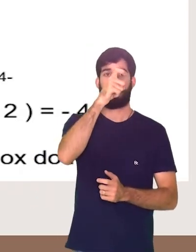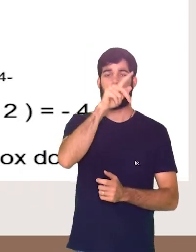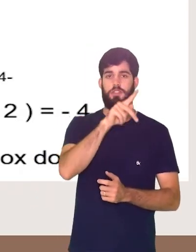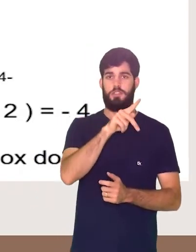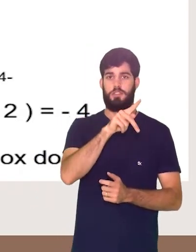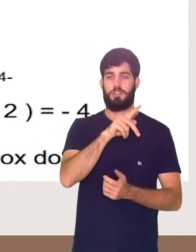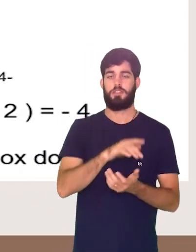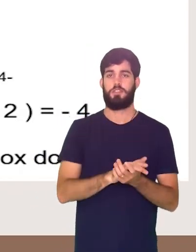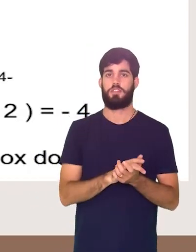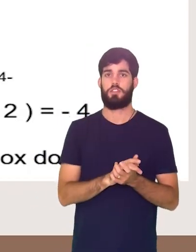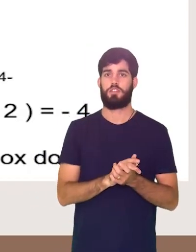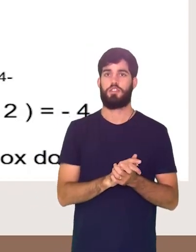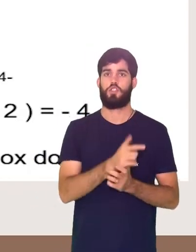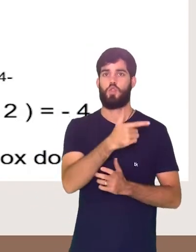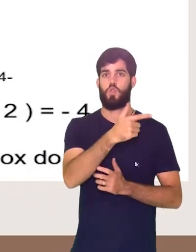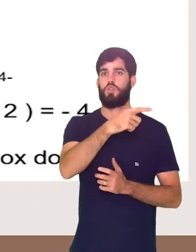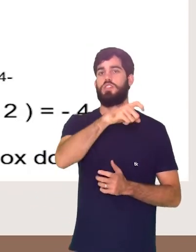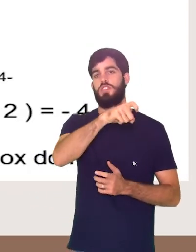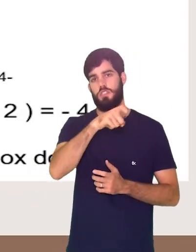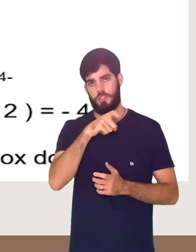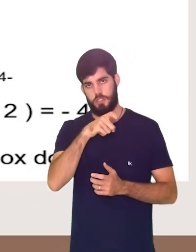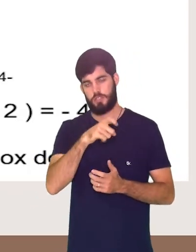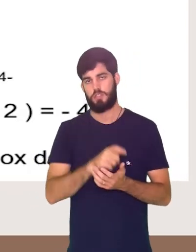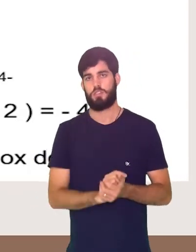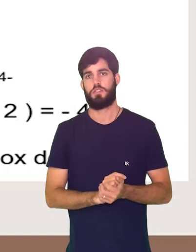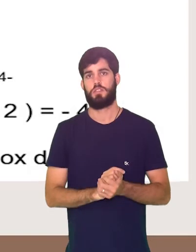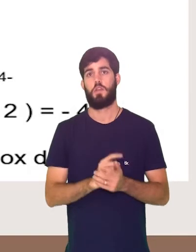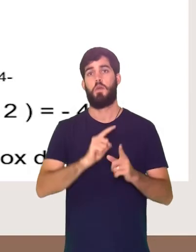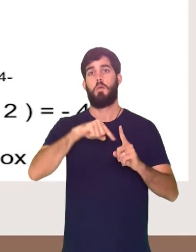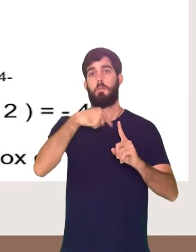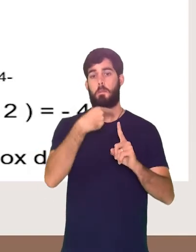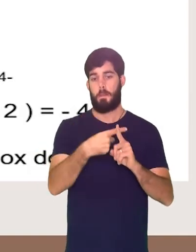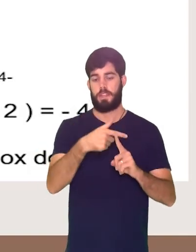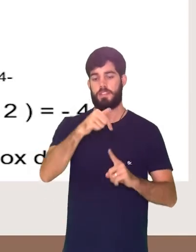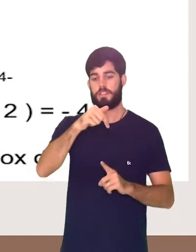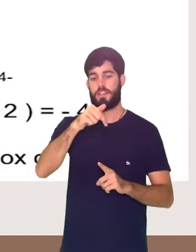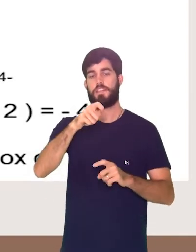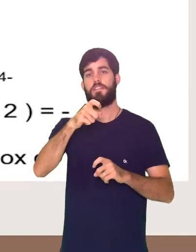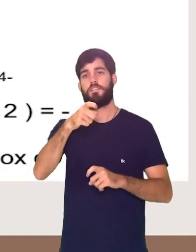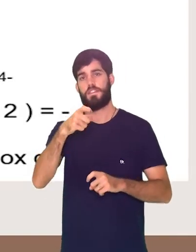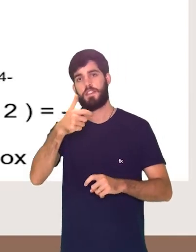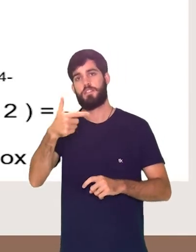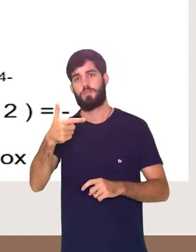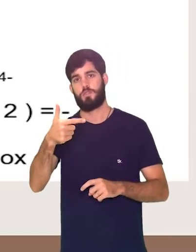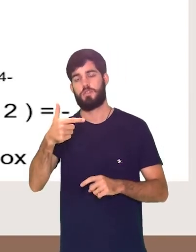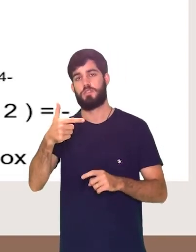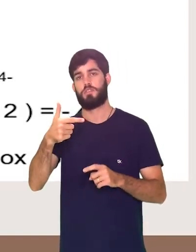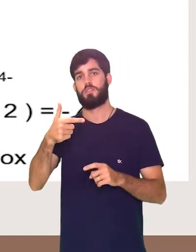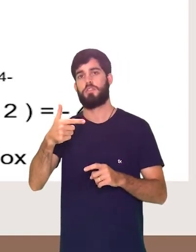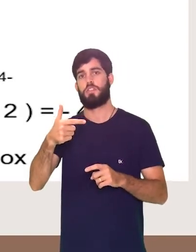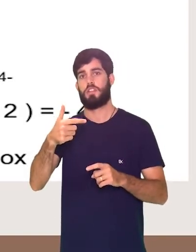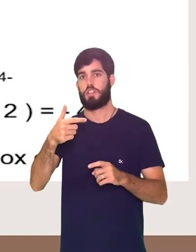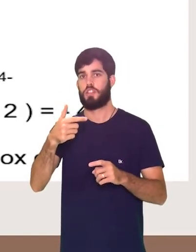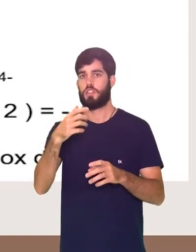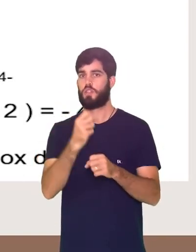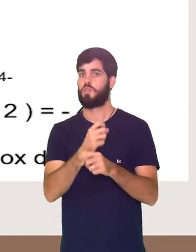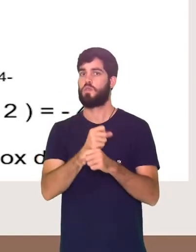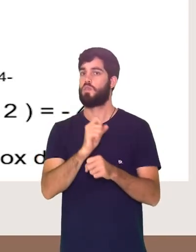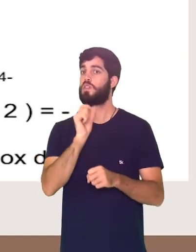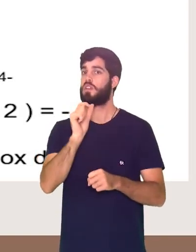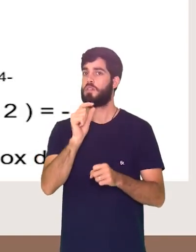ficar 2x mais 7 vezes 2, -14, que é igual